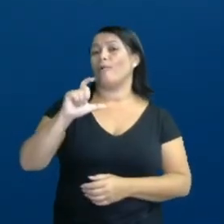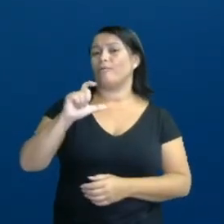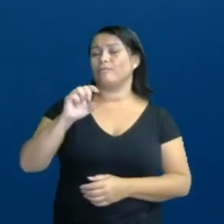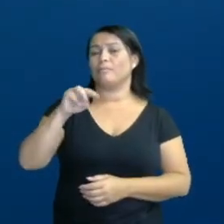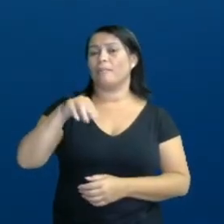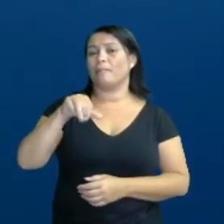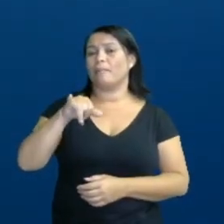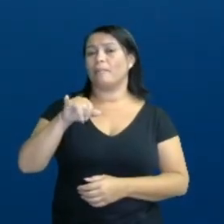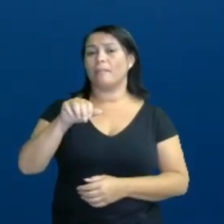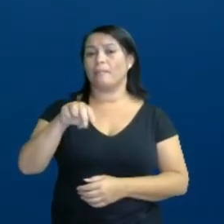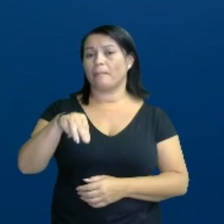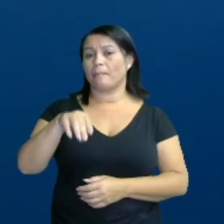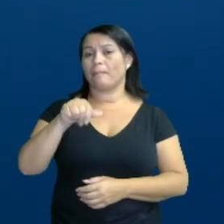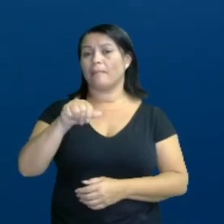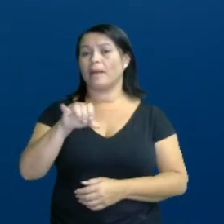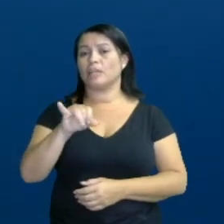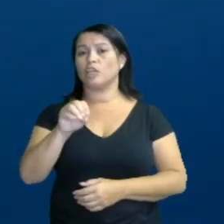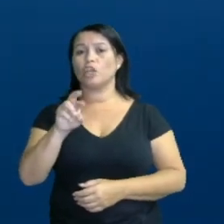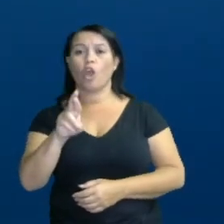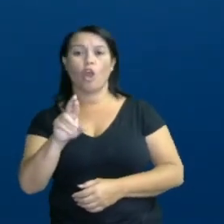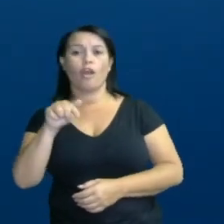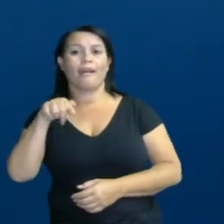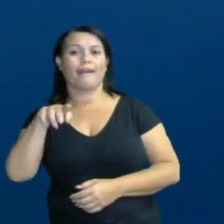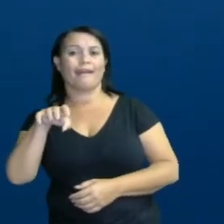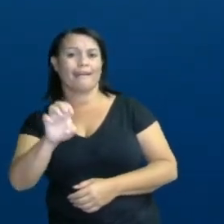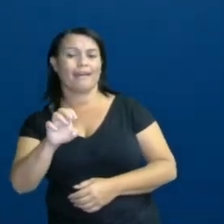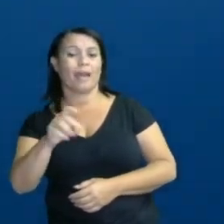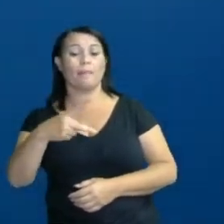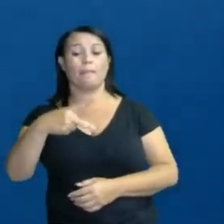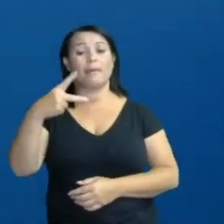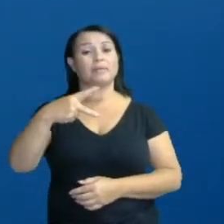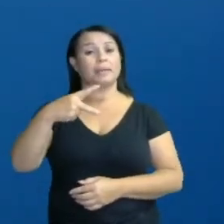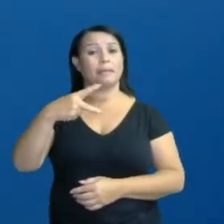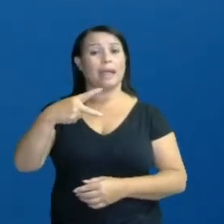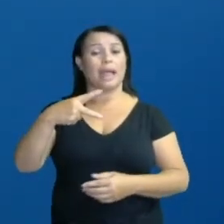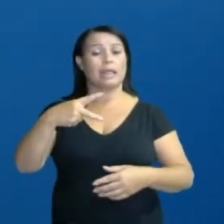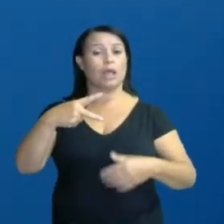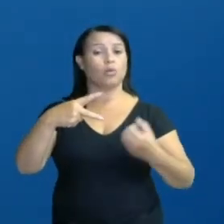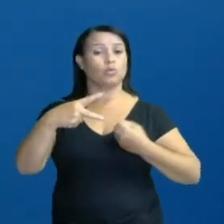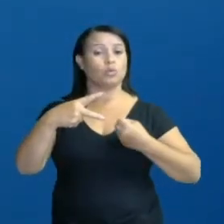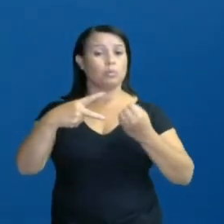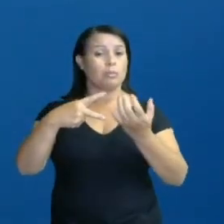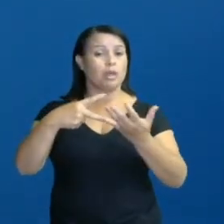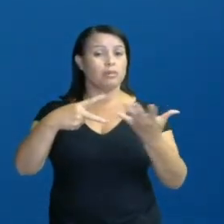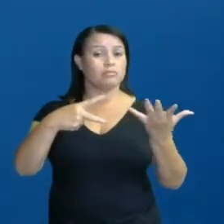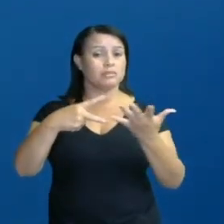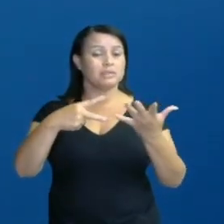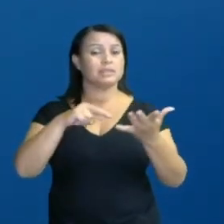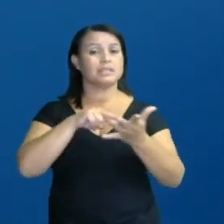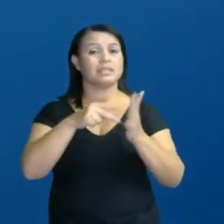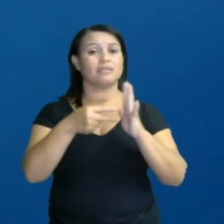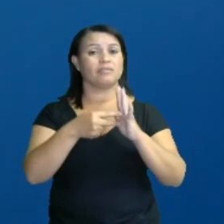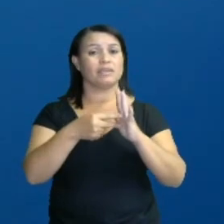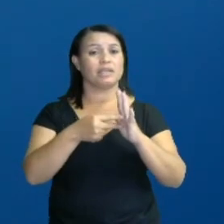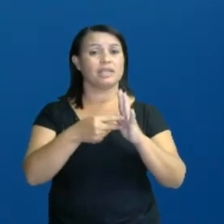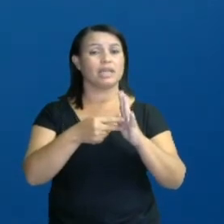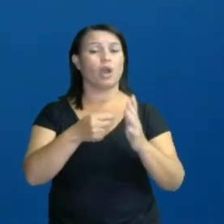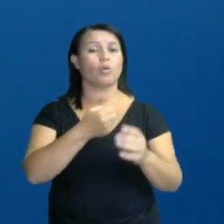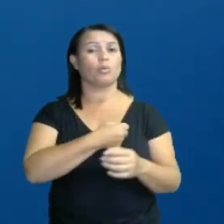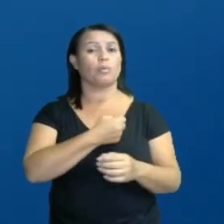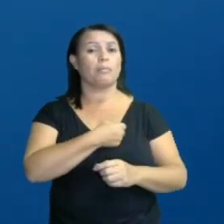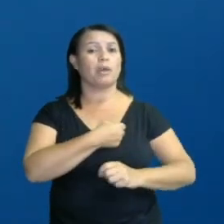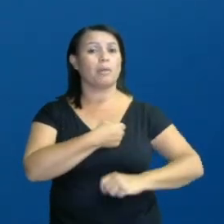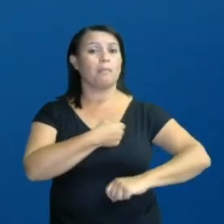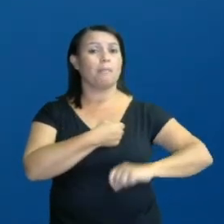vocês, onde eu disse o seguinte, né? A parte que fica aberta, esse número aqui, ó, abertinho, ele sempre vai estar para um número